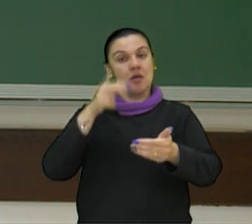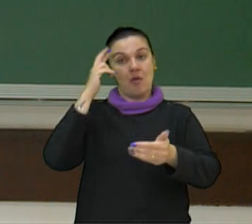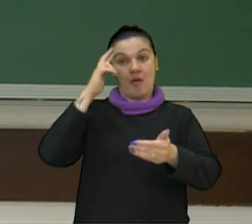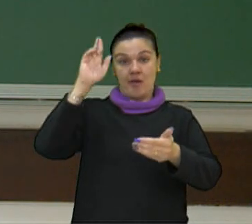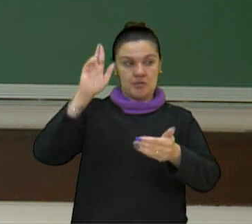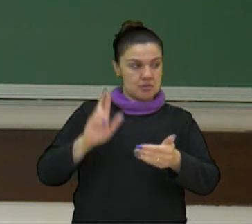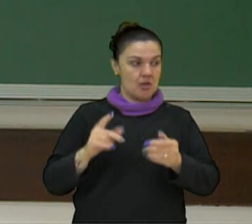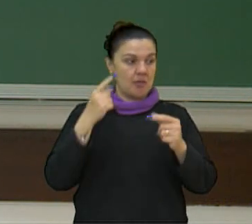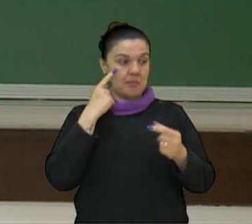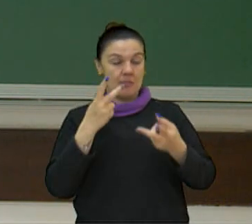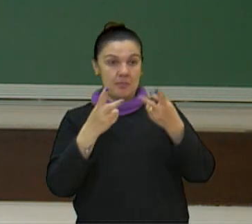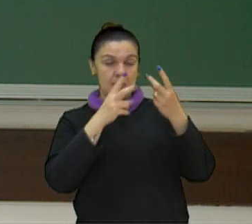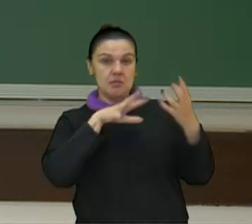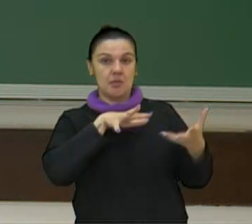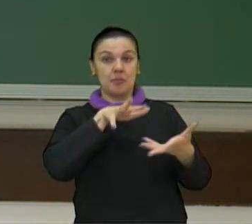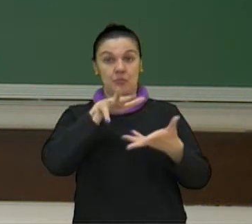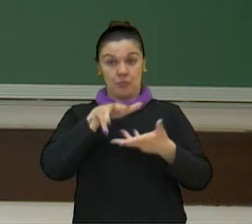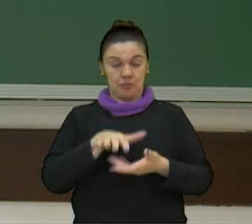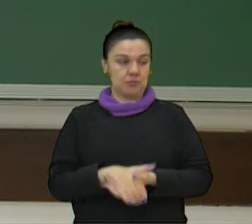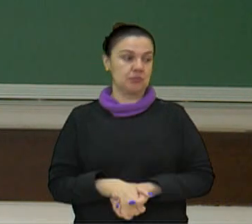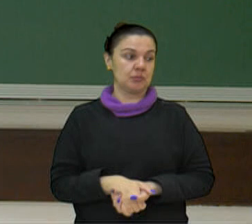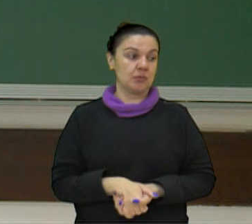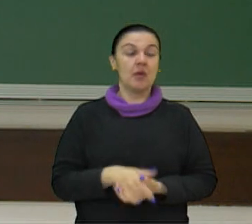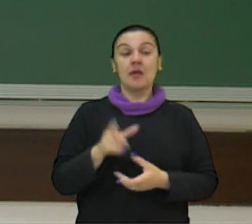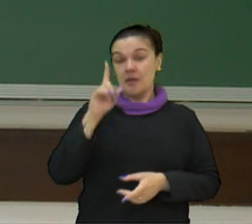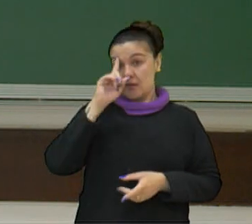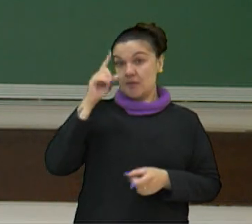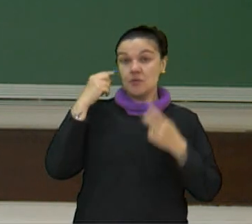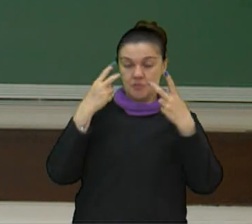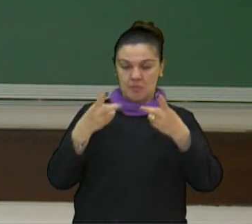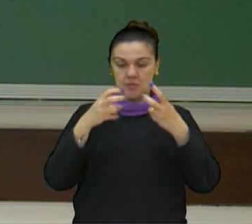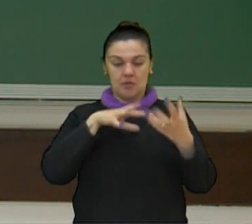e a racionalidade é a maneira pela qual Deus vê o mundo.